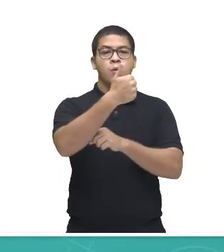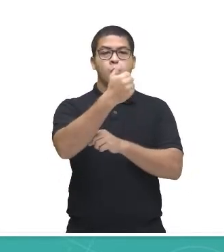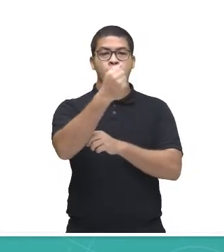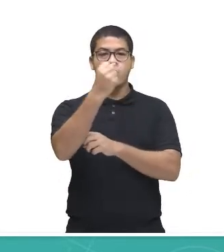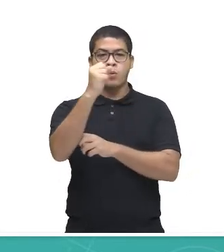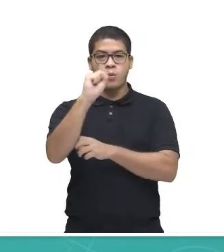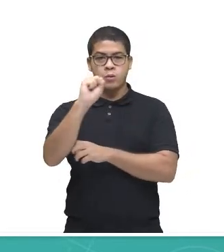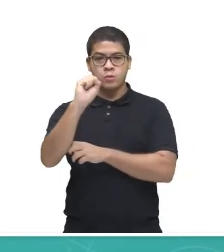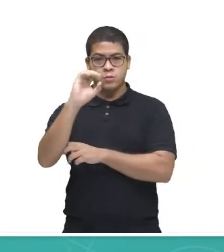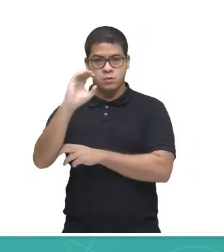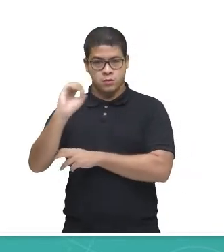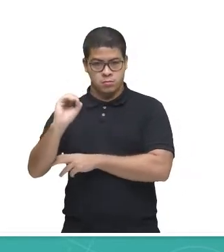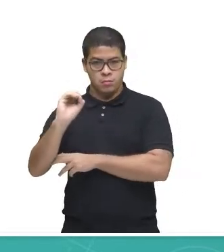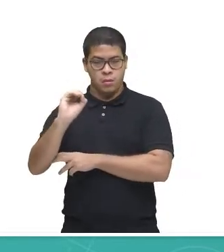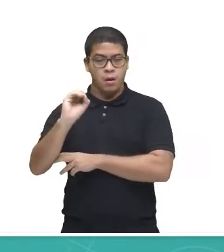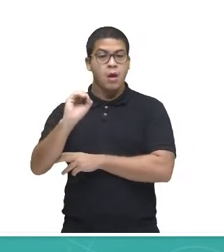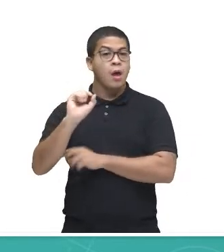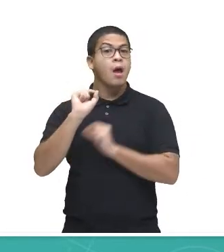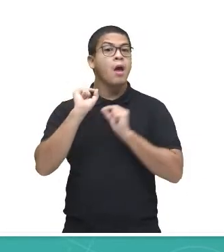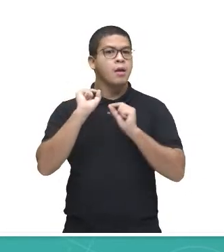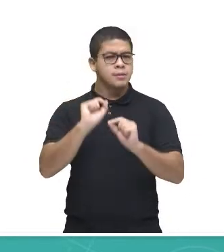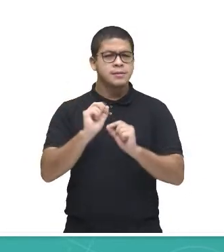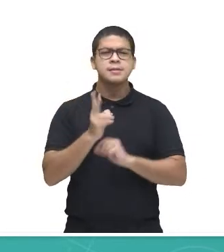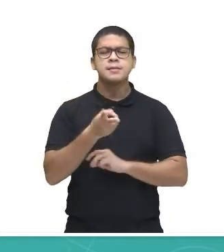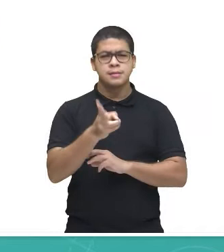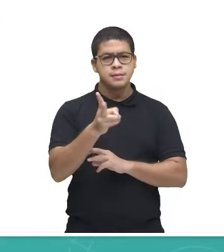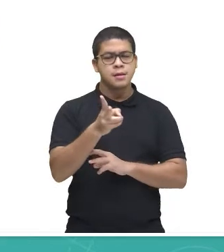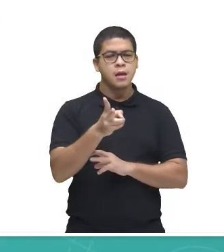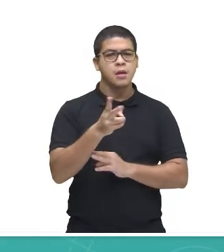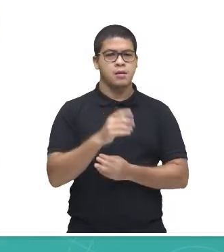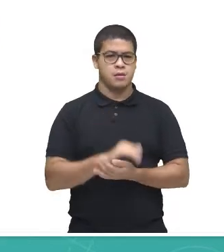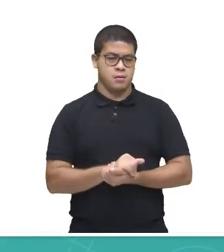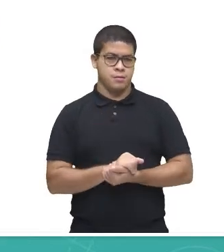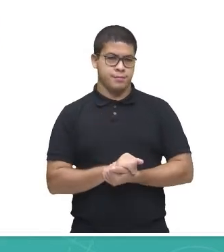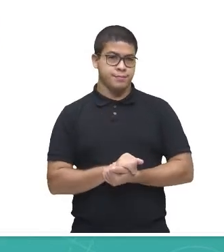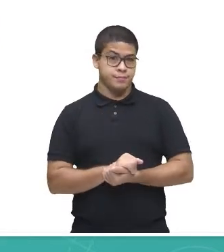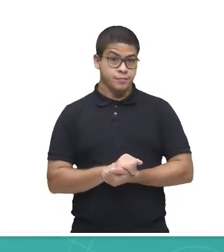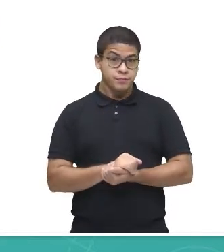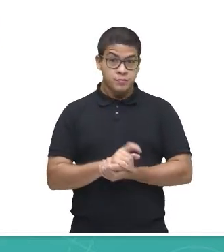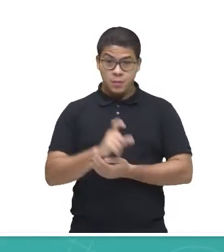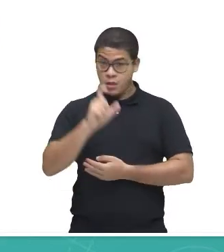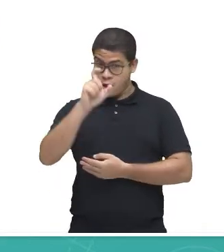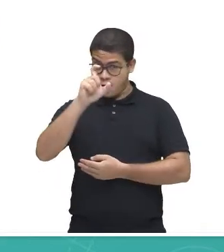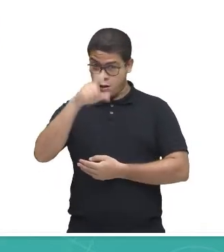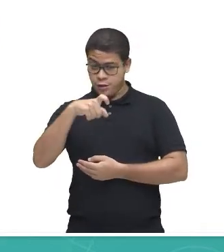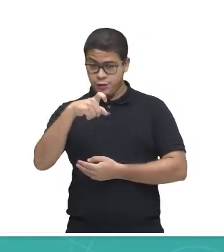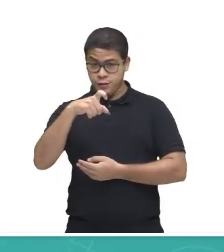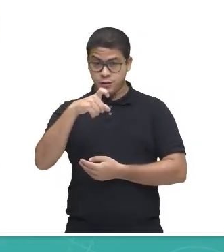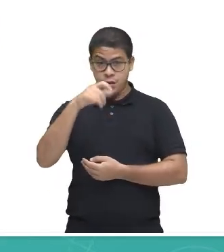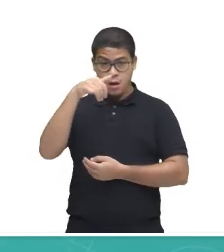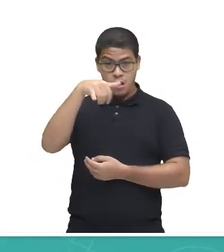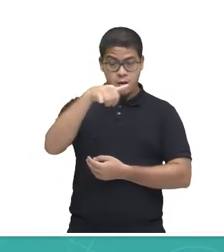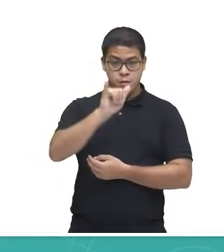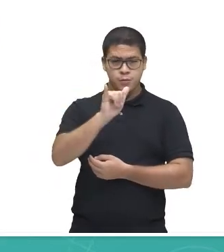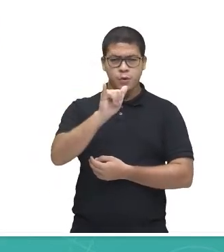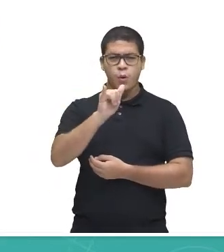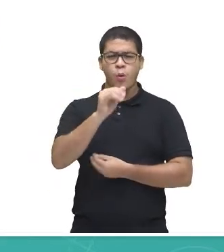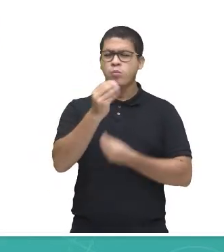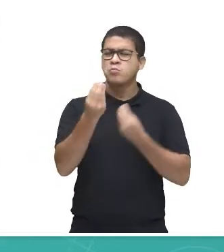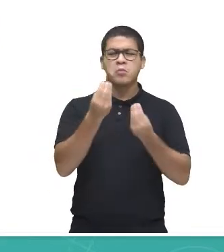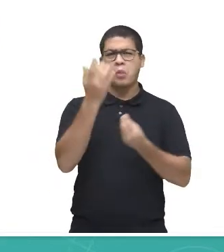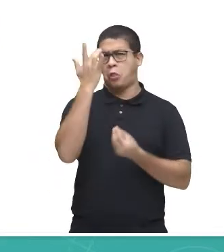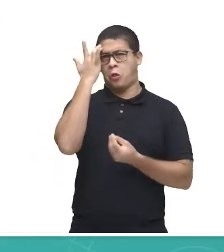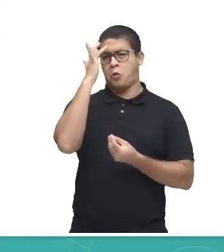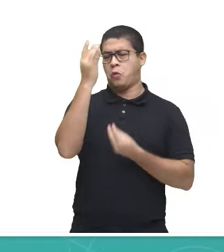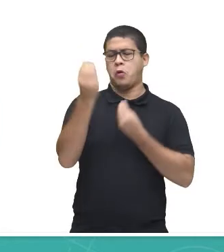exemplo, aqui, ó, se eu chamar aqui esse ângulo de X e esse ângulo aqui de Y, eu não sei ainda